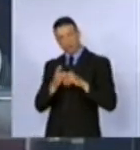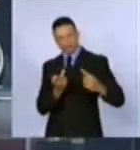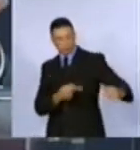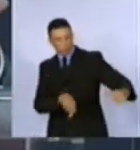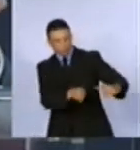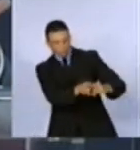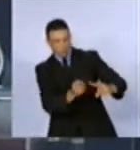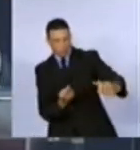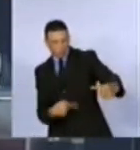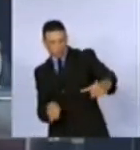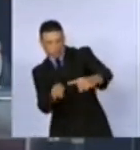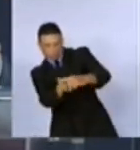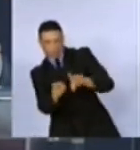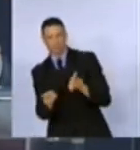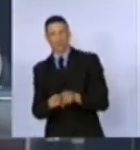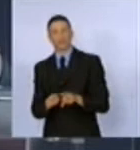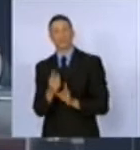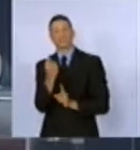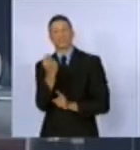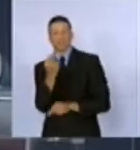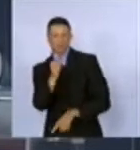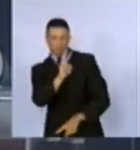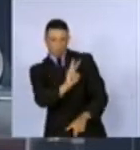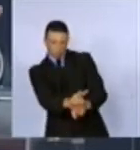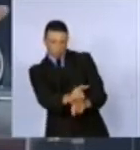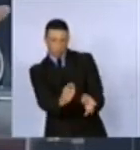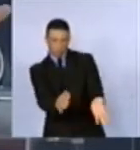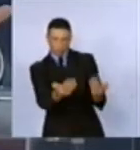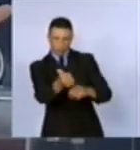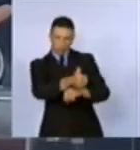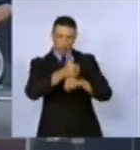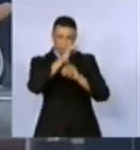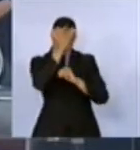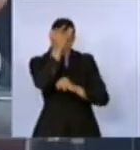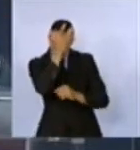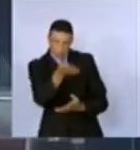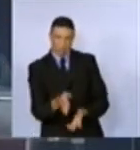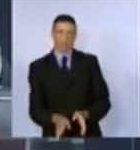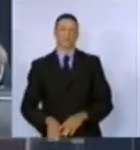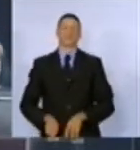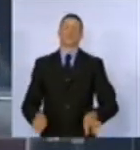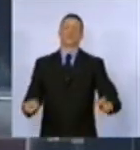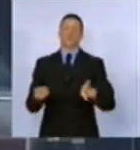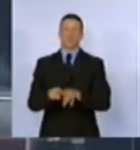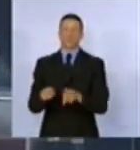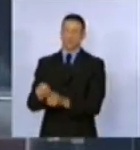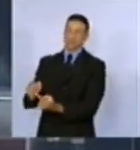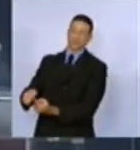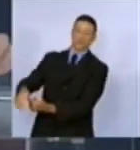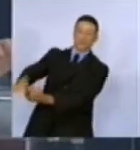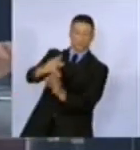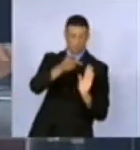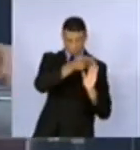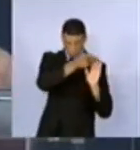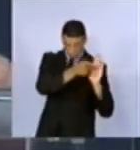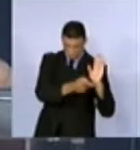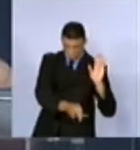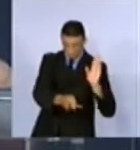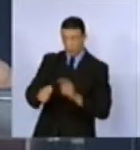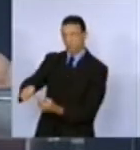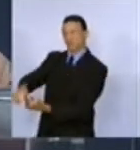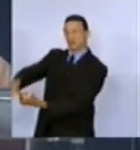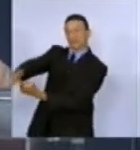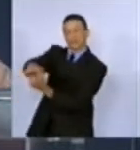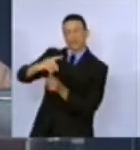linhas de crédito com condições mais favoráveis e procura também verificar a adequação ambiental dos projetos do setor